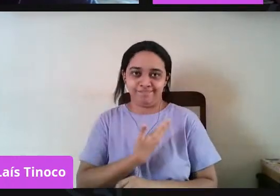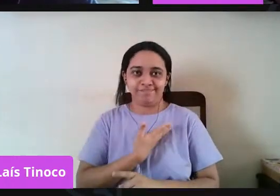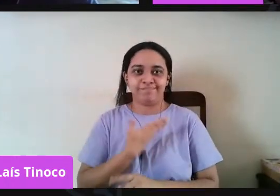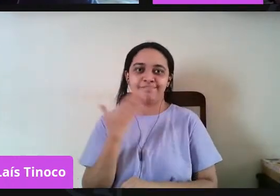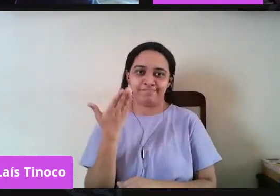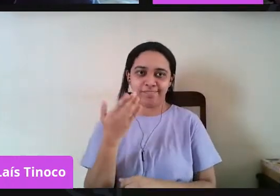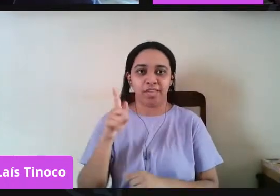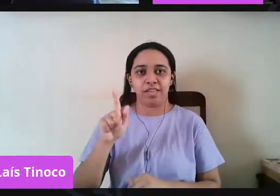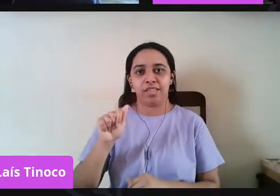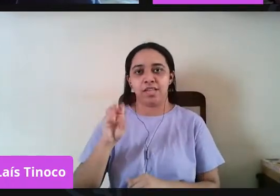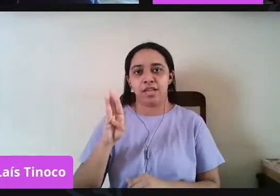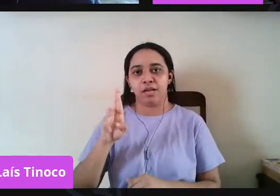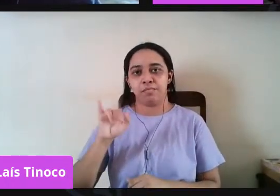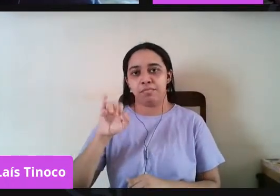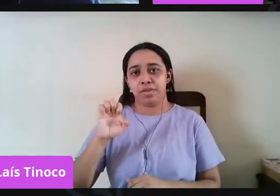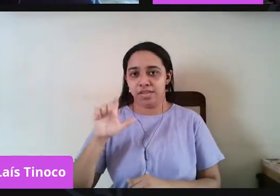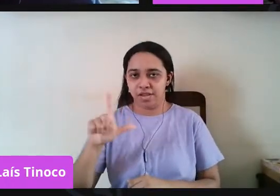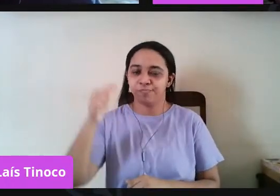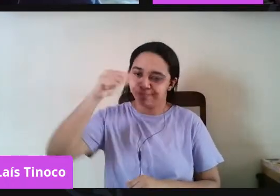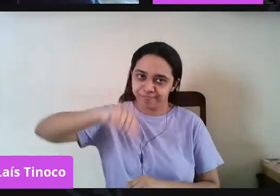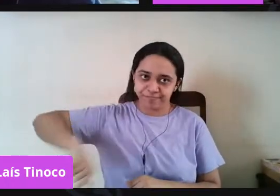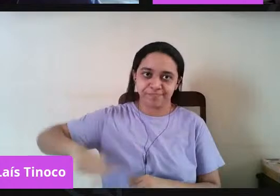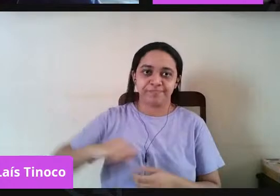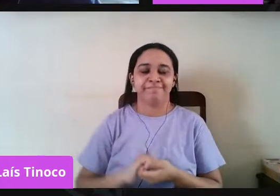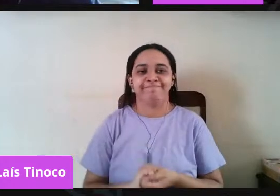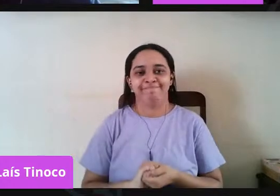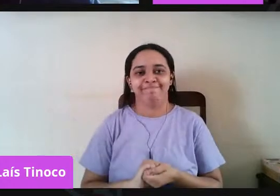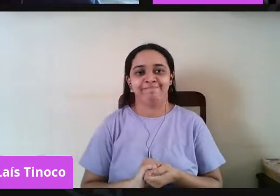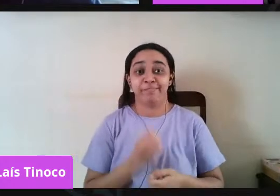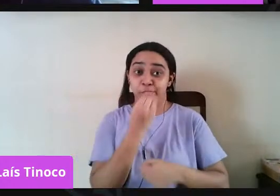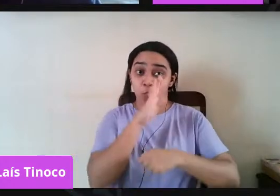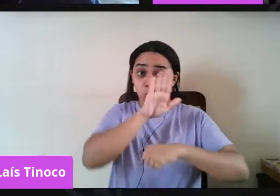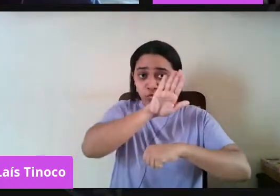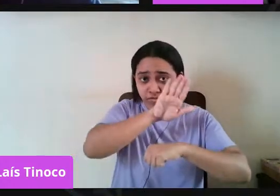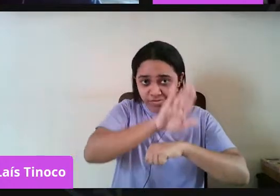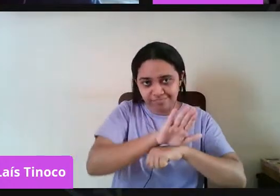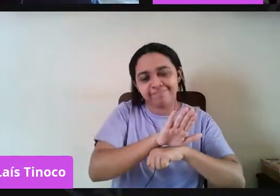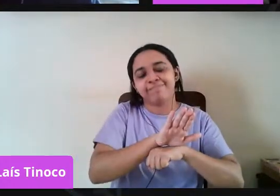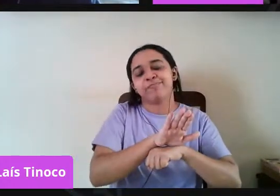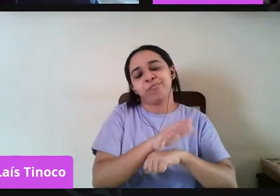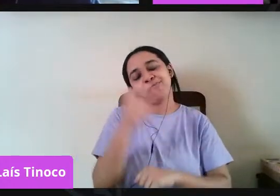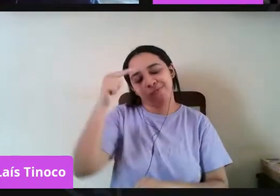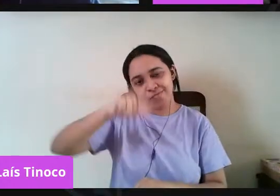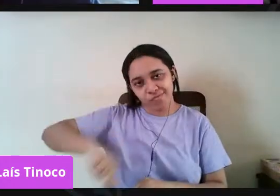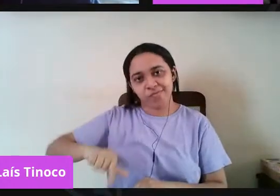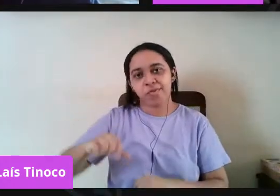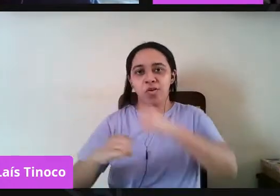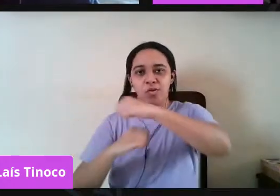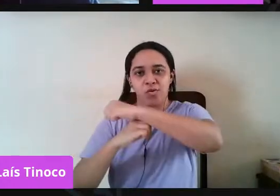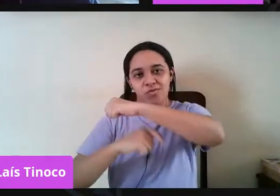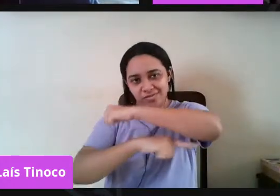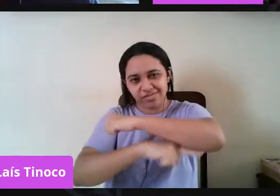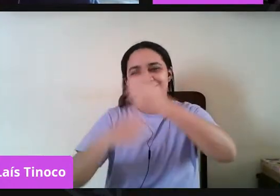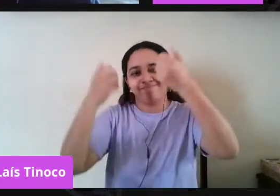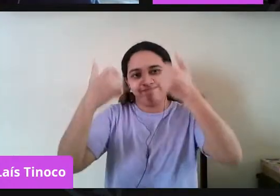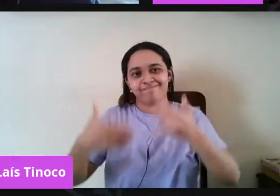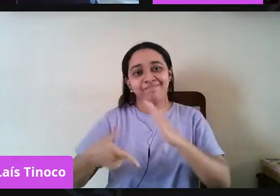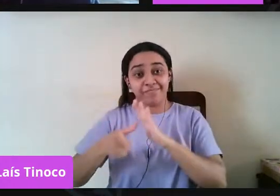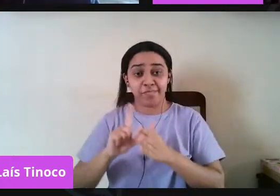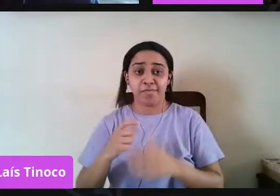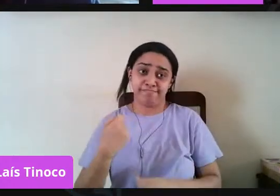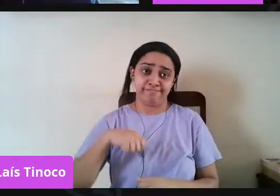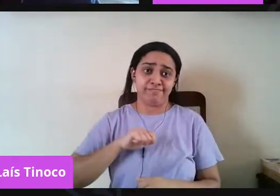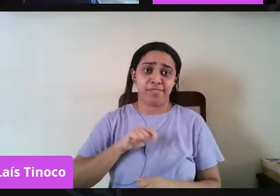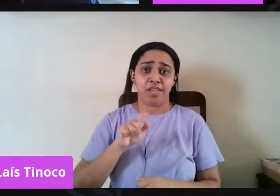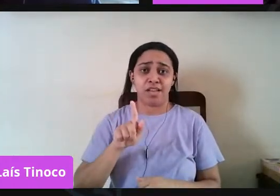continuidade. Boa tarde. Reforçando aí o que o Zé já havia dito, eu sou Gabriel,